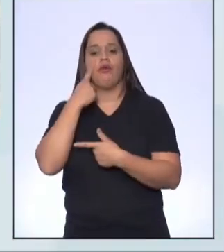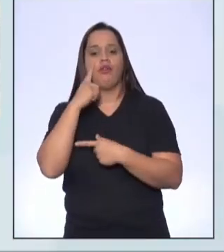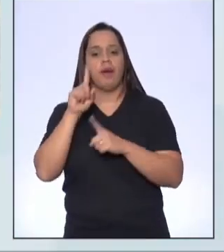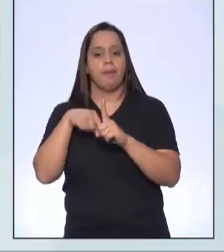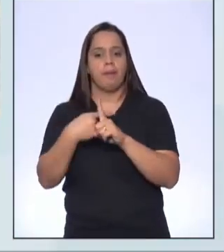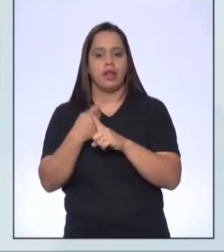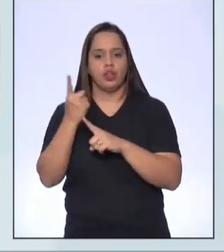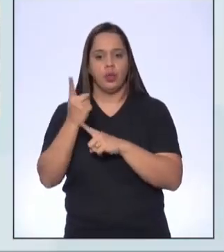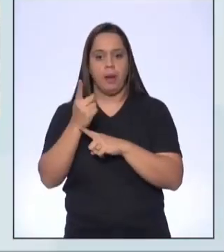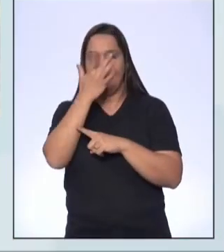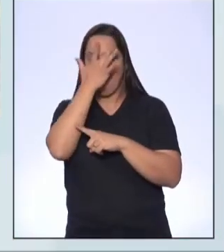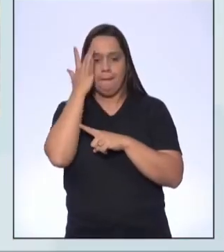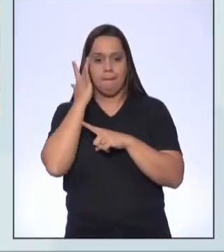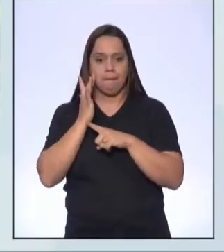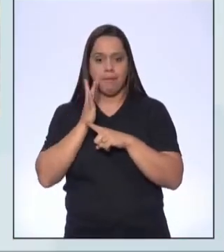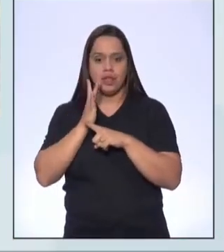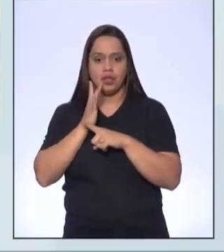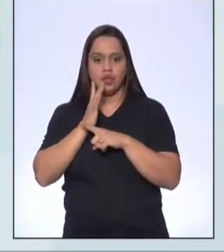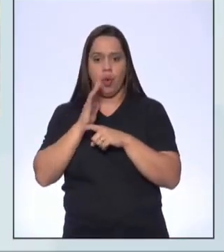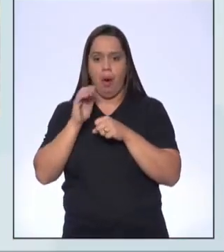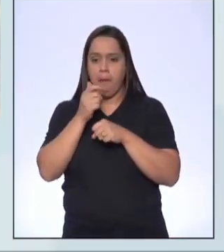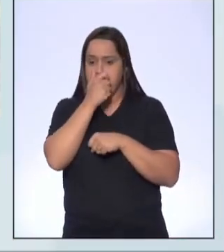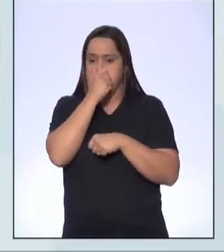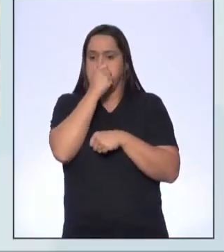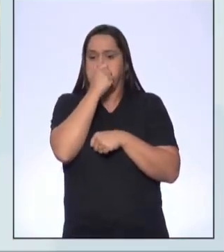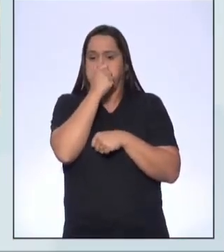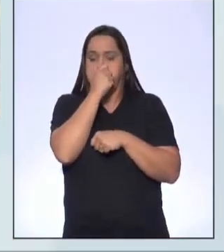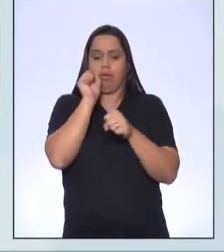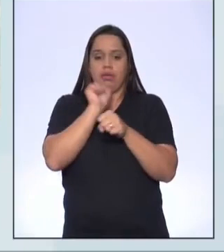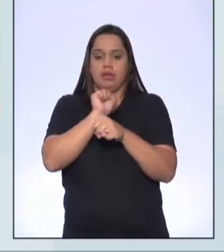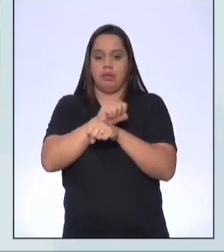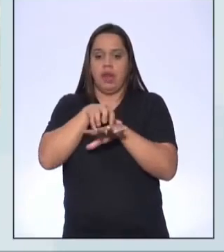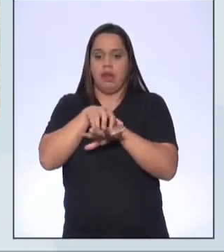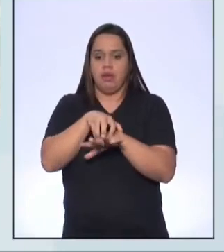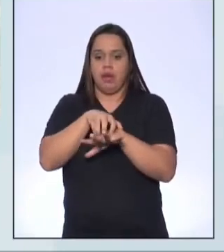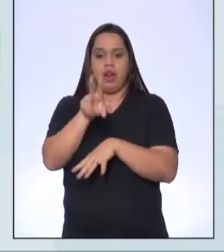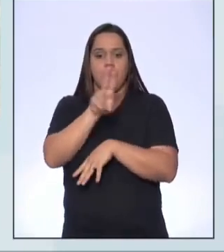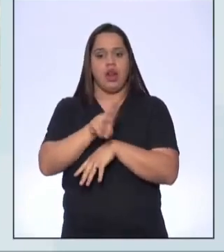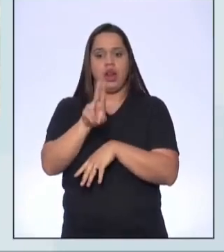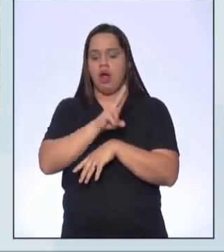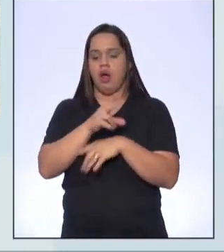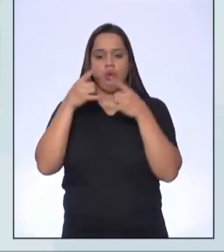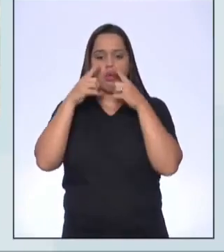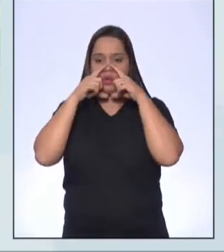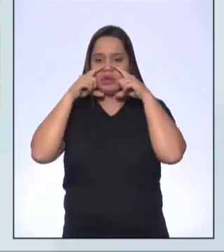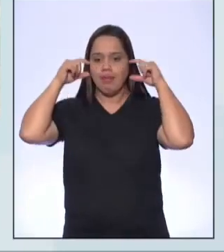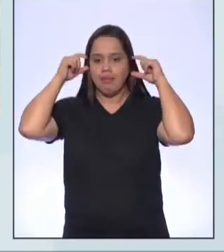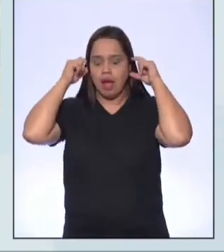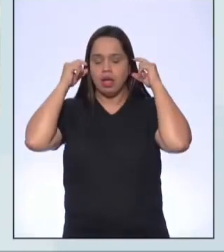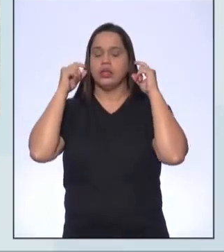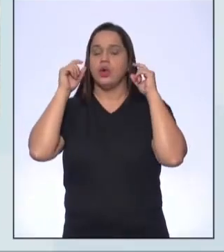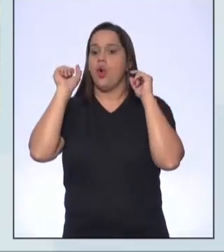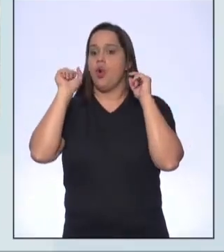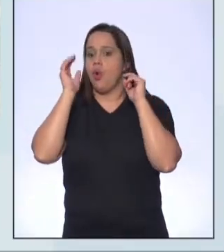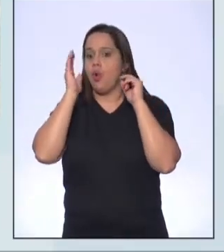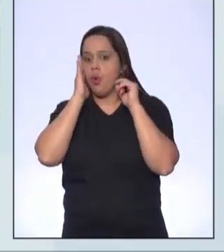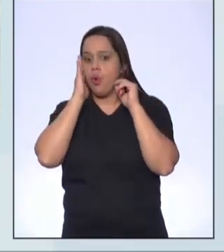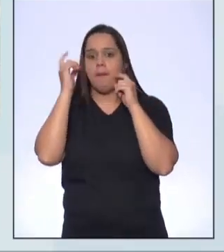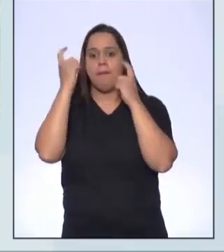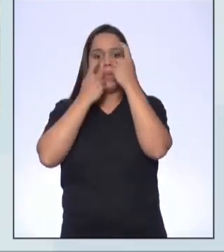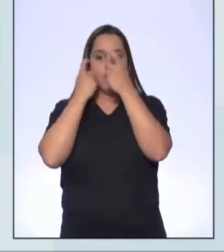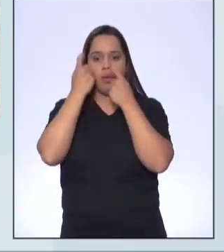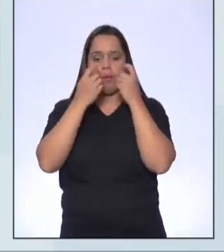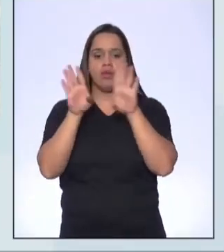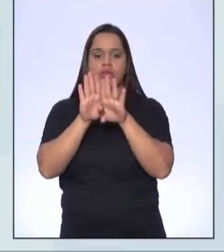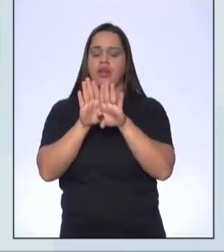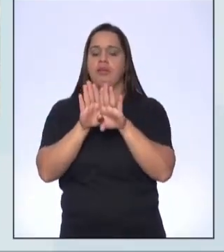Pessoas aglomeradas à espera de transporte coletivo e sem o uso de máscara. preocupante. Então, né, distanciamento